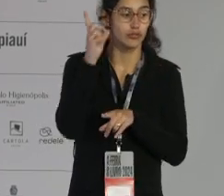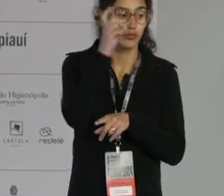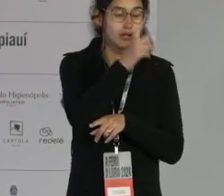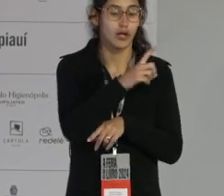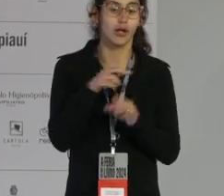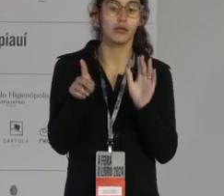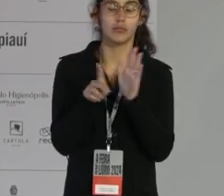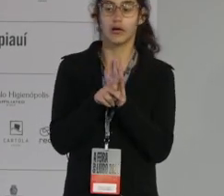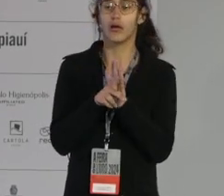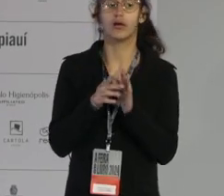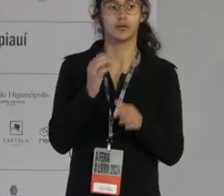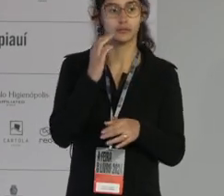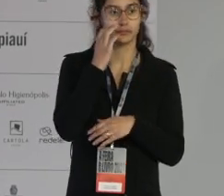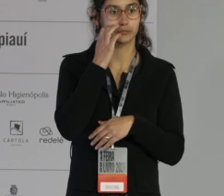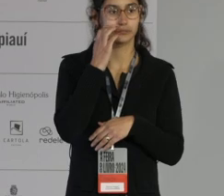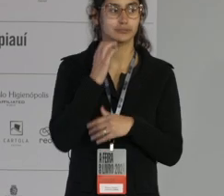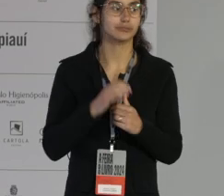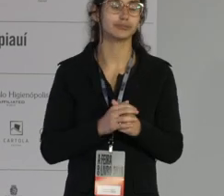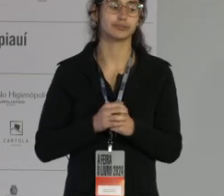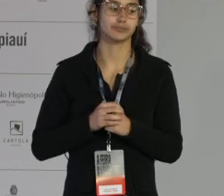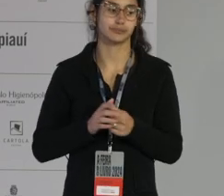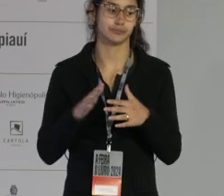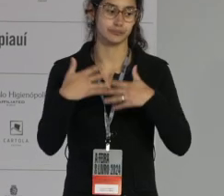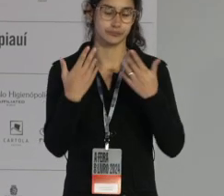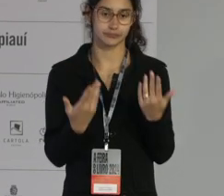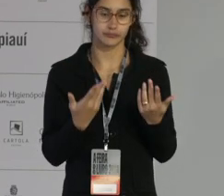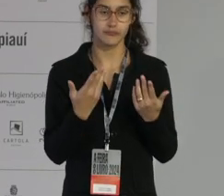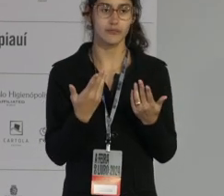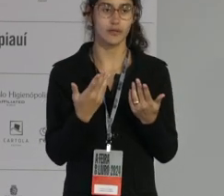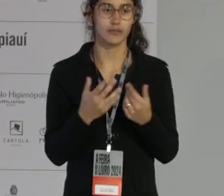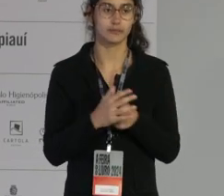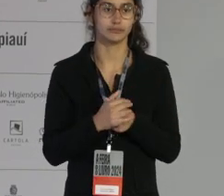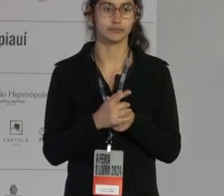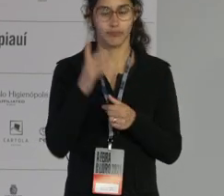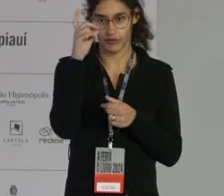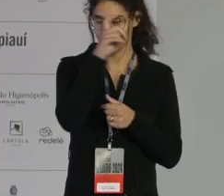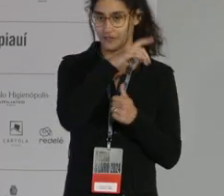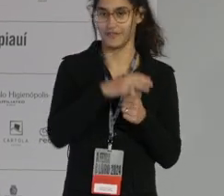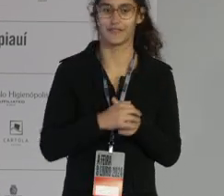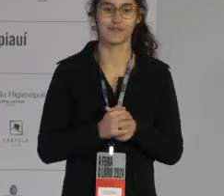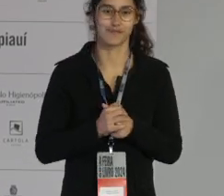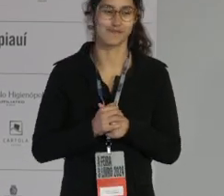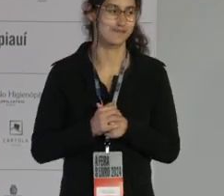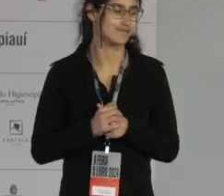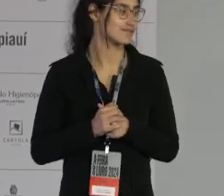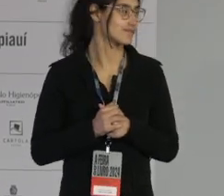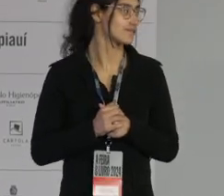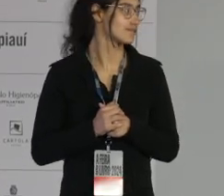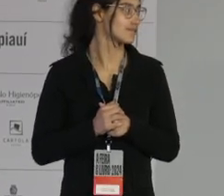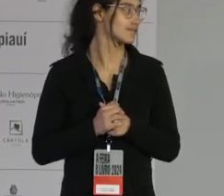expressão submundo, né? Então, é difícil, mas...